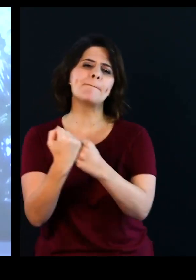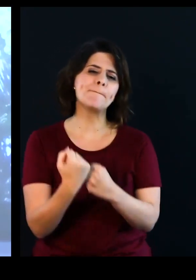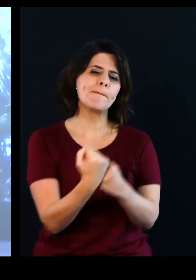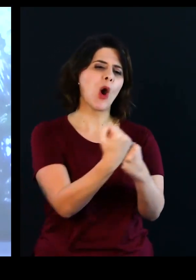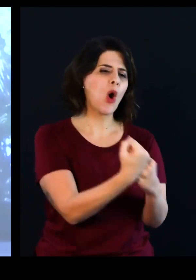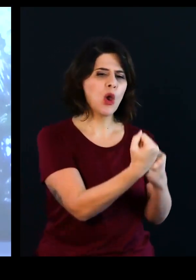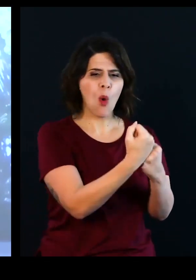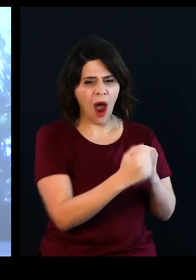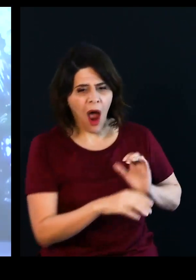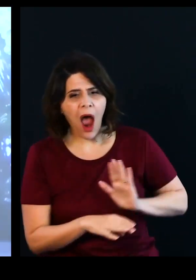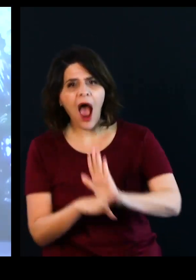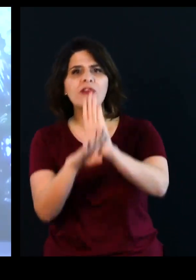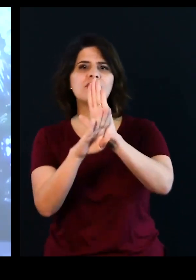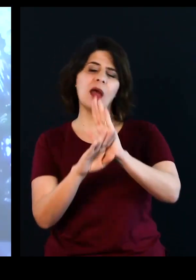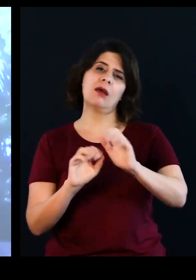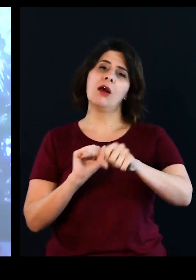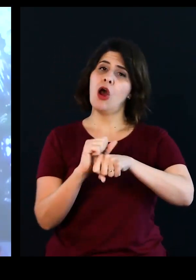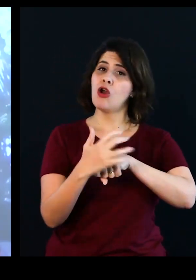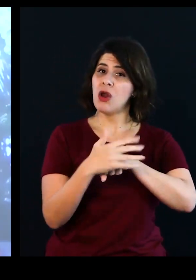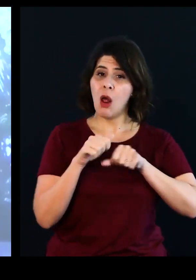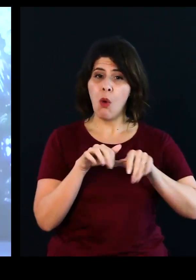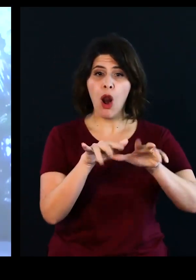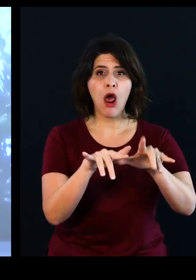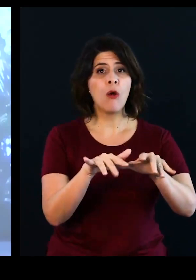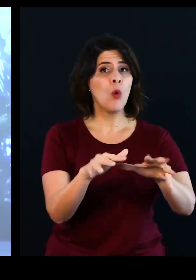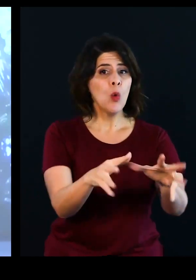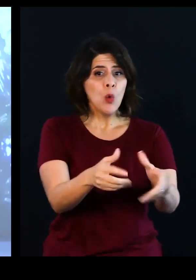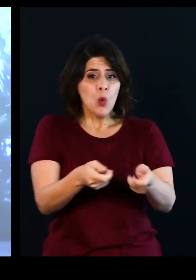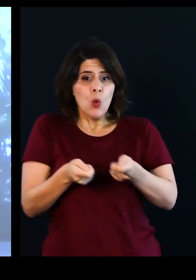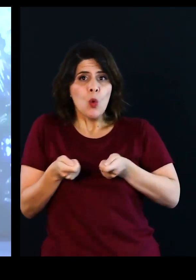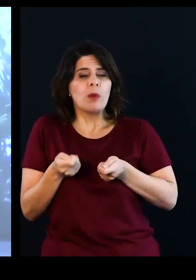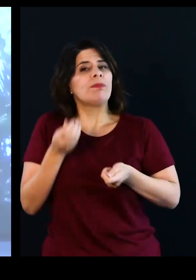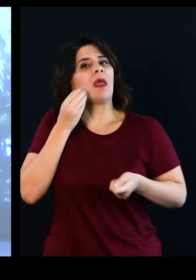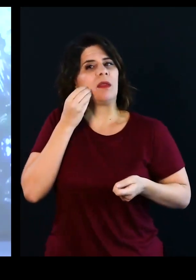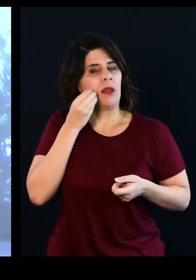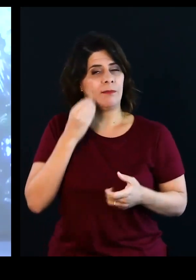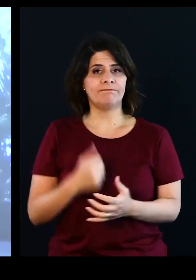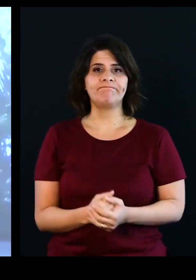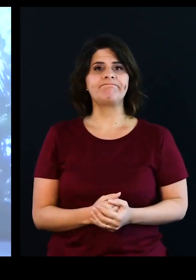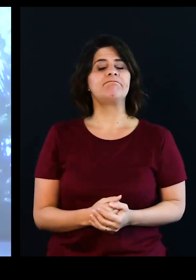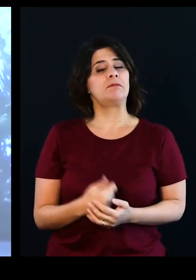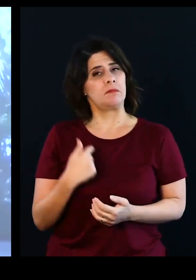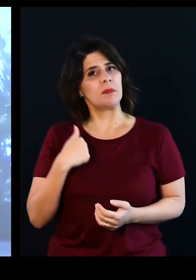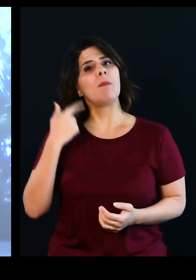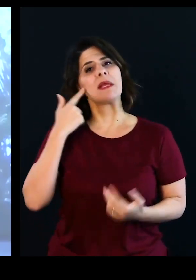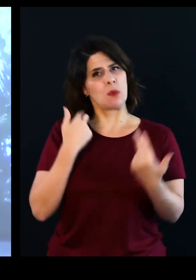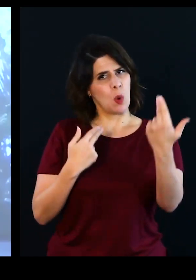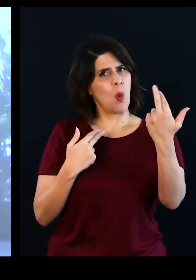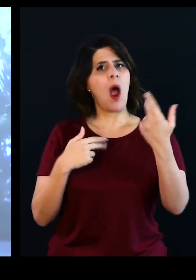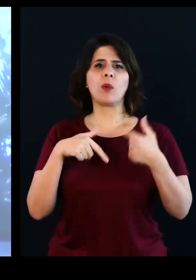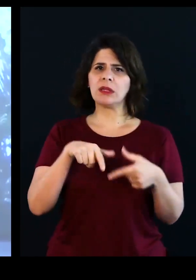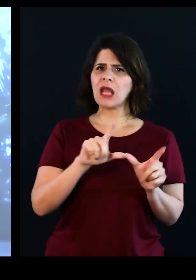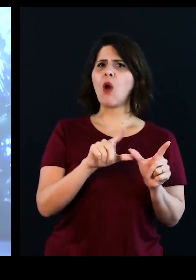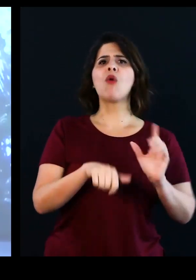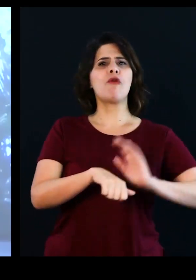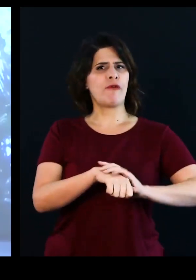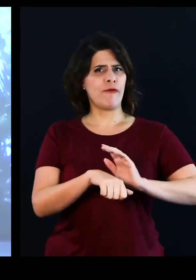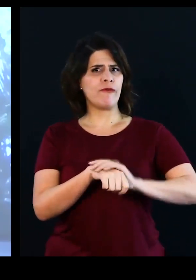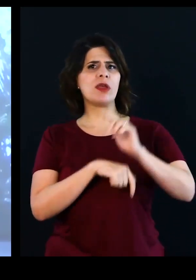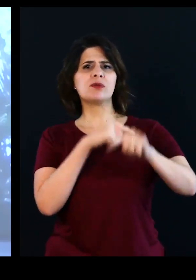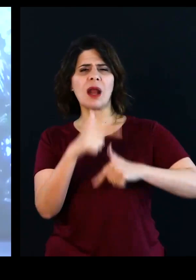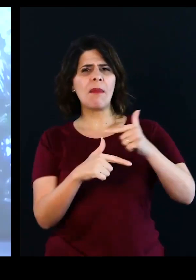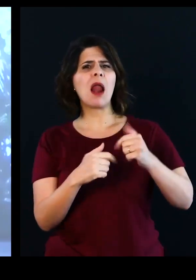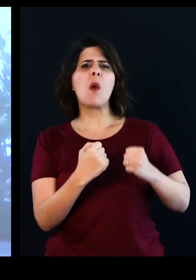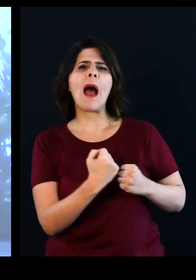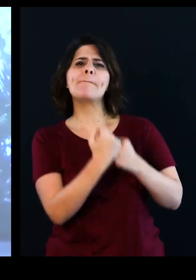passam, olhando para a sociedade, acho que da mesma forma que acho que o Itaú fez um movimento muito afirmativo de apoio à